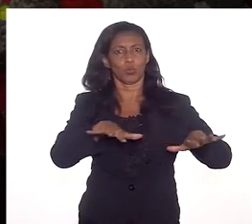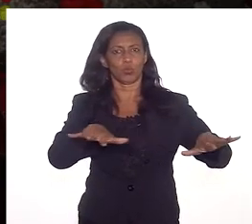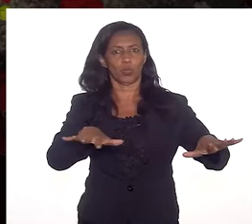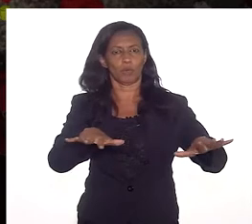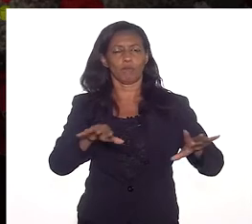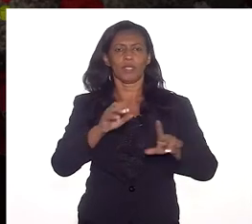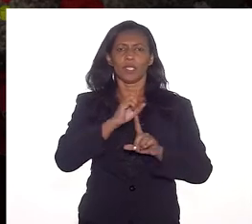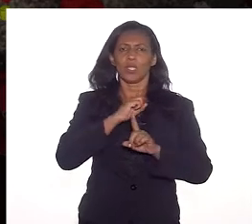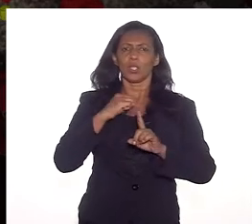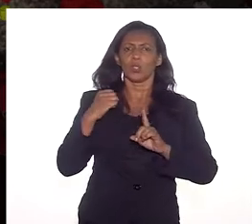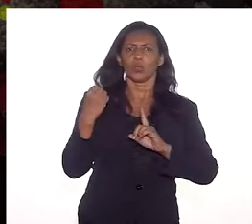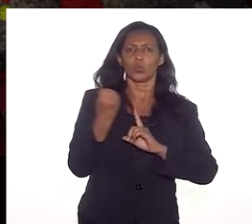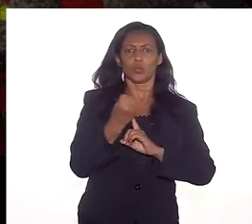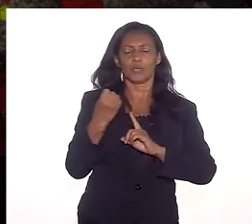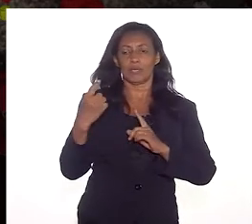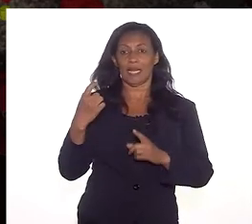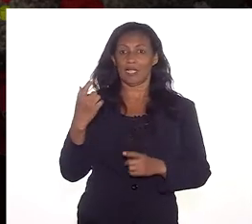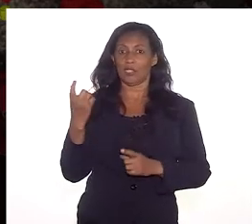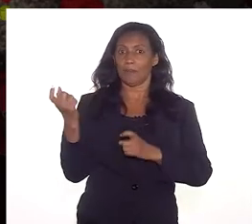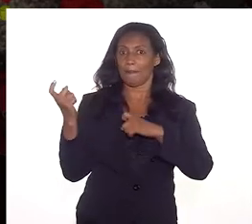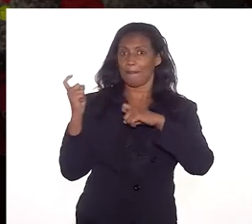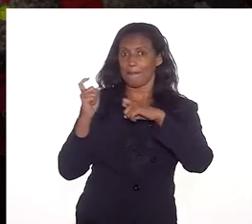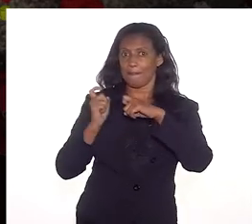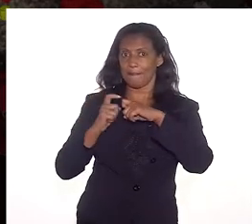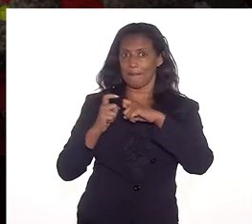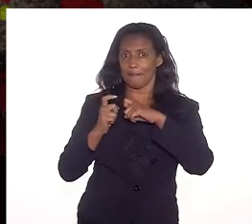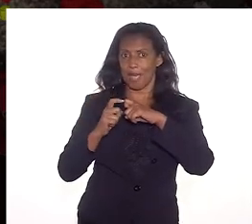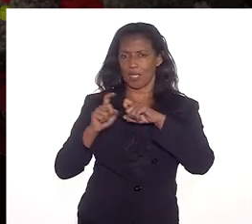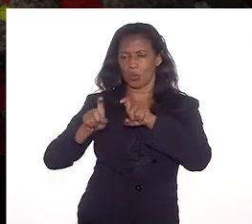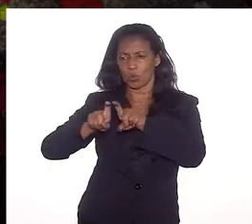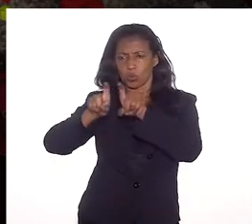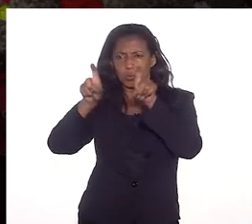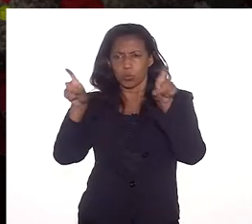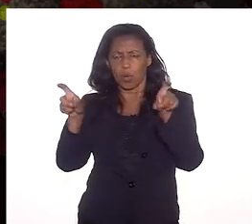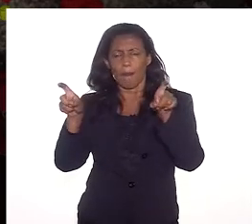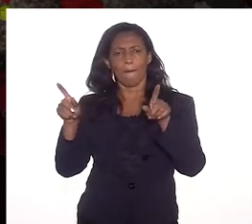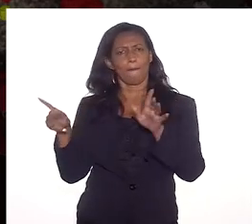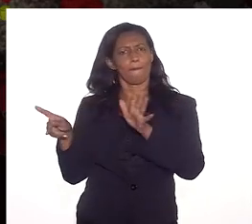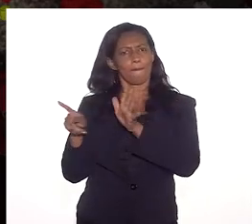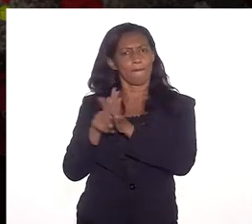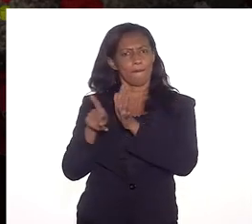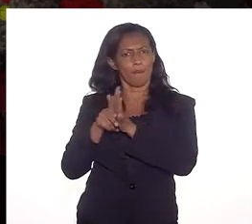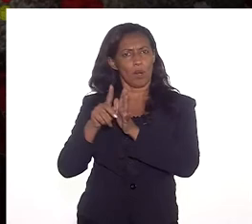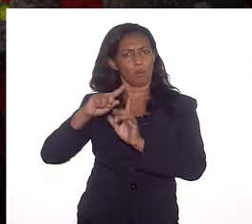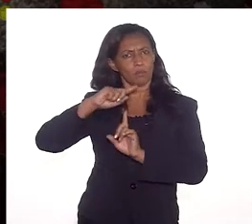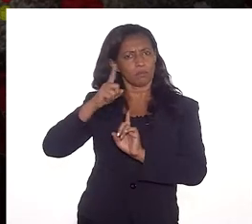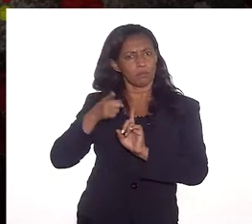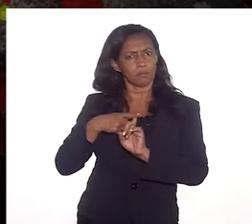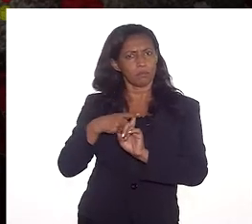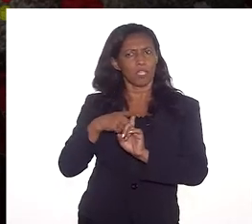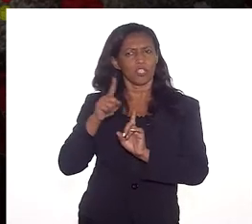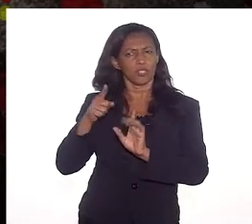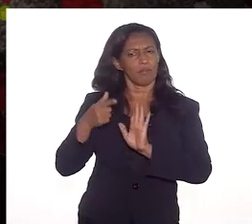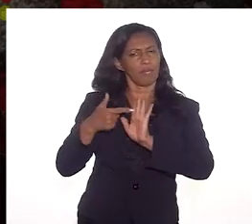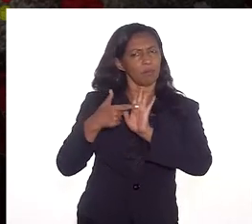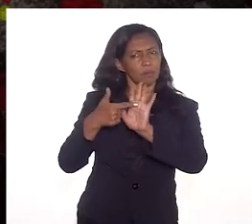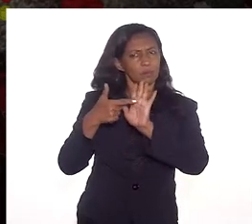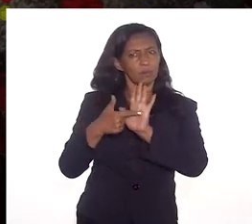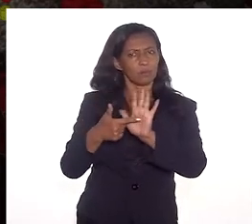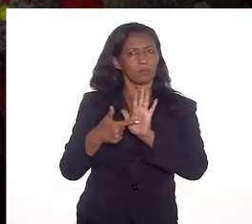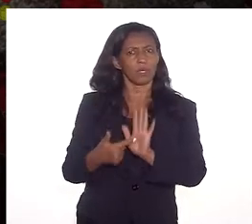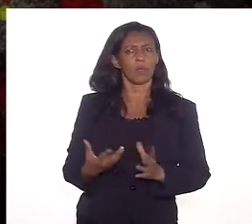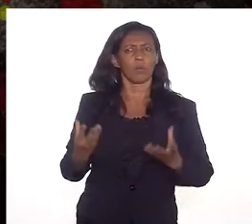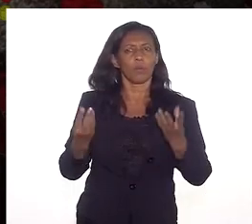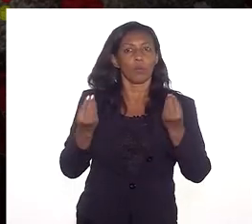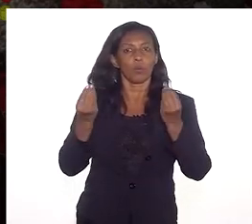As sociedades médicas, em especial a Sociedade do Rio de Janeiro de Ginecologia e Obstetrícia, já vem pontuando muito dessa